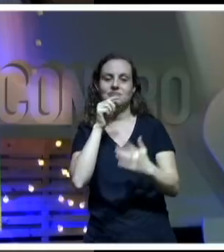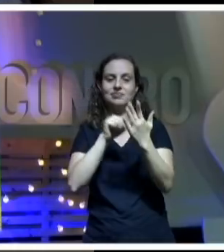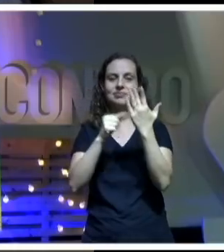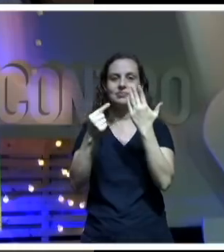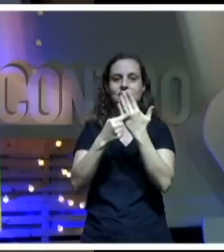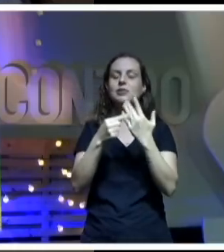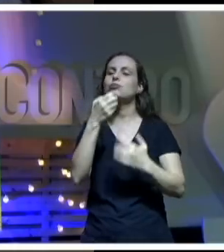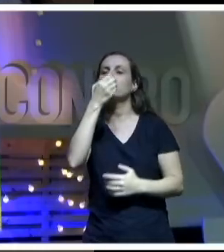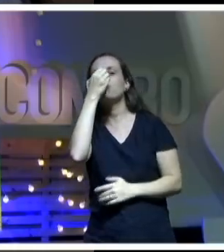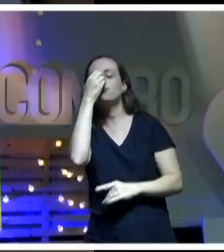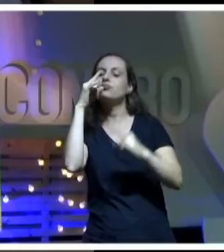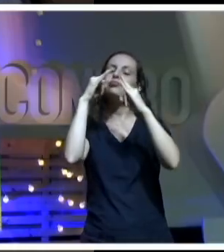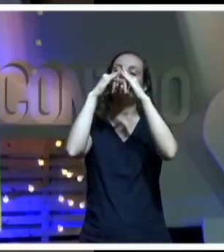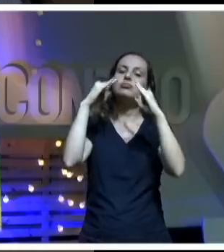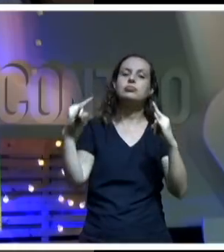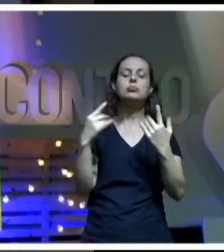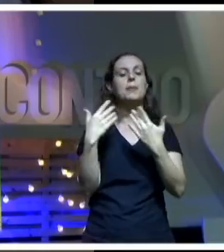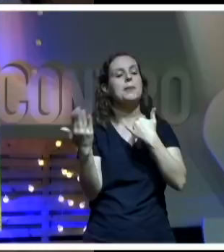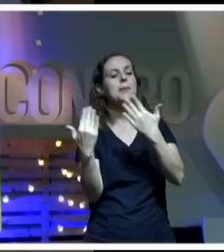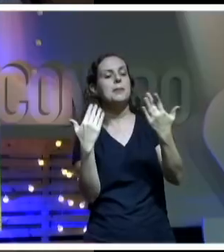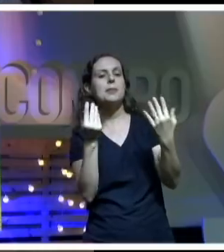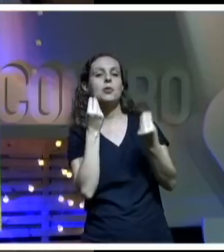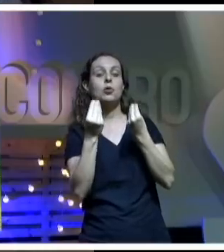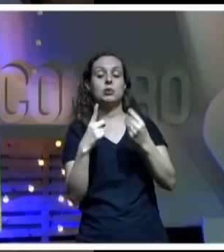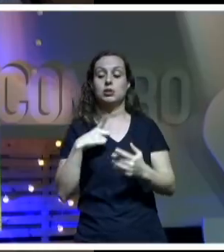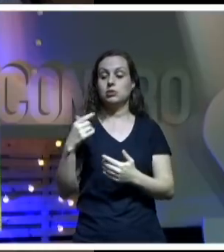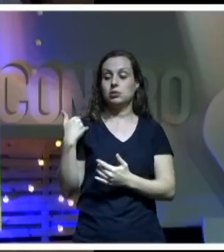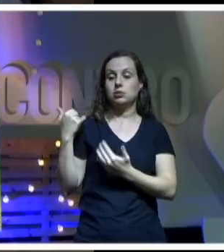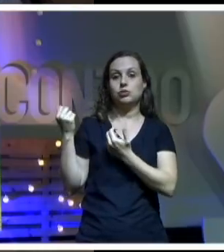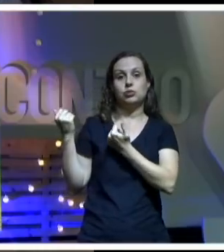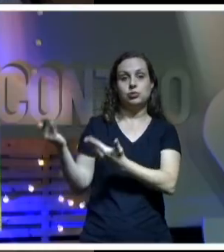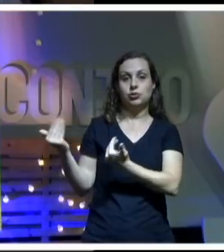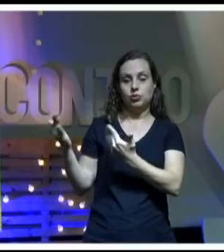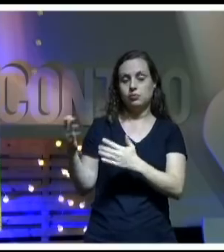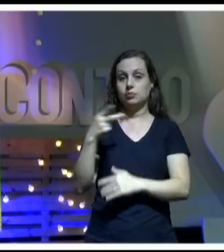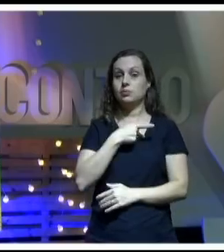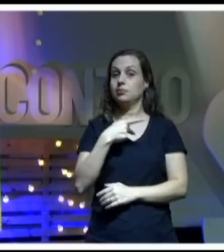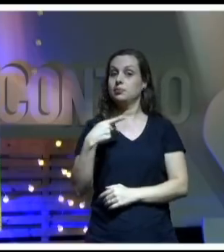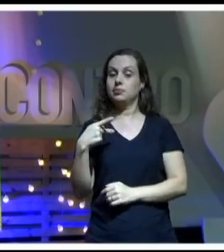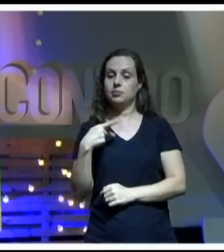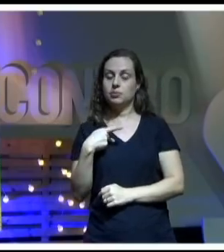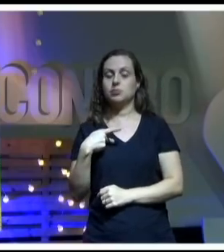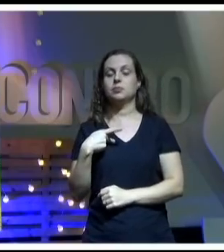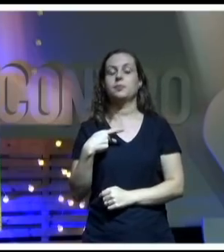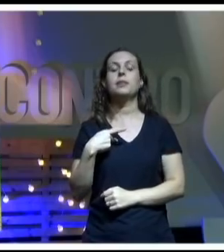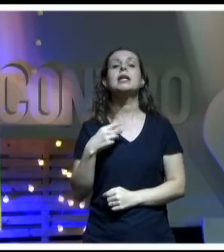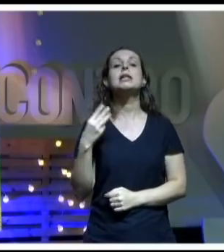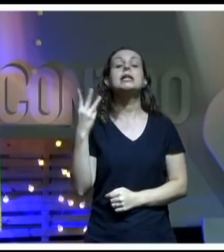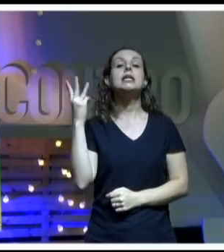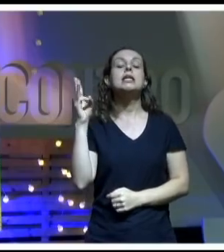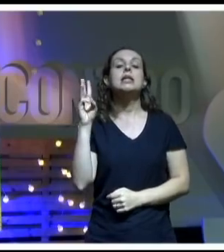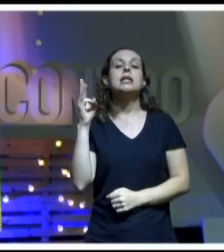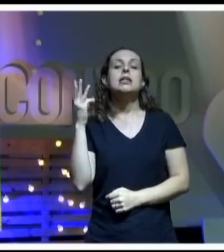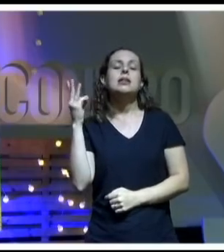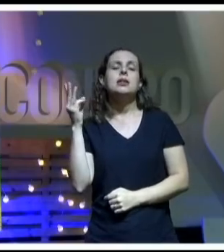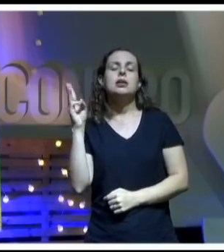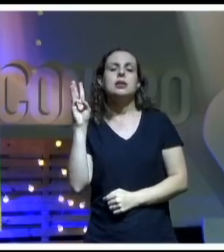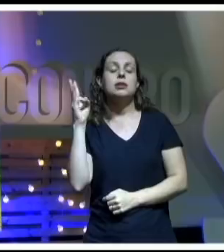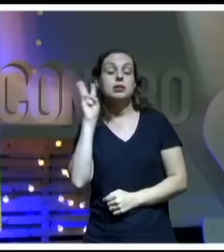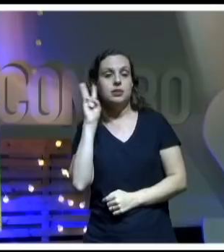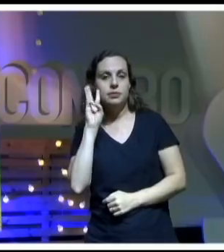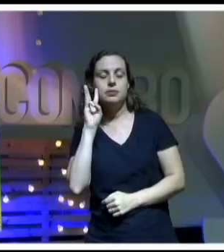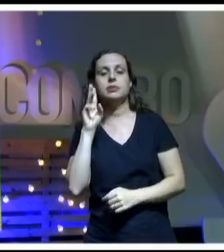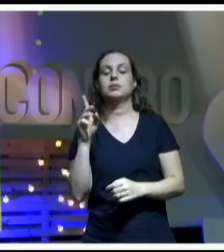orar e conversar sobre vocação ele conta a história de um jovem pastor daquela reunião ele conta o seguinte uma terça feira já perto do fim da reunião